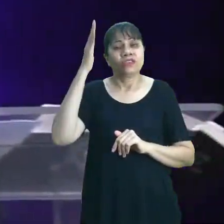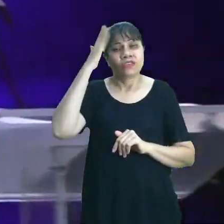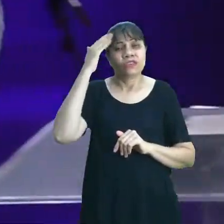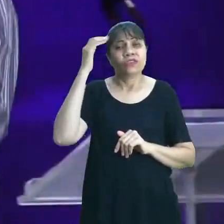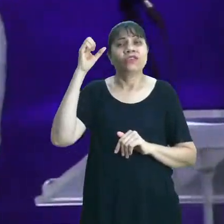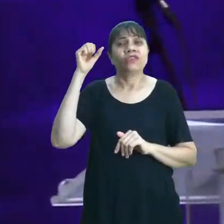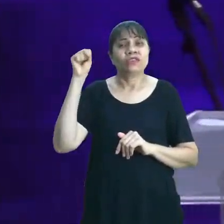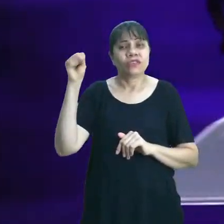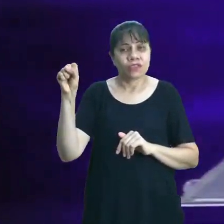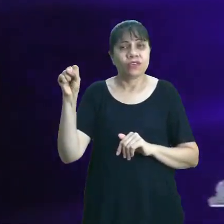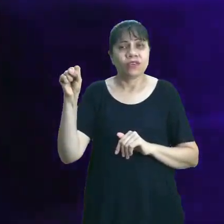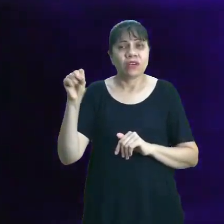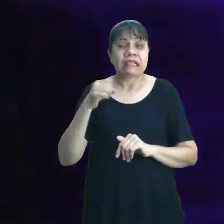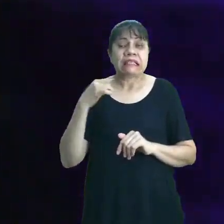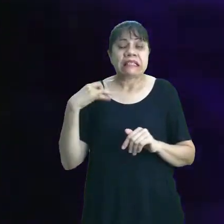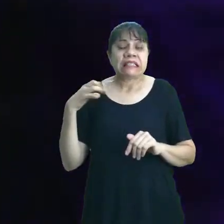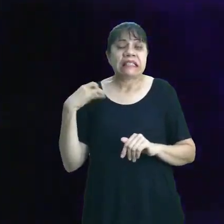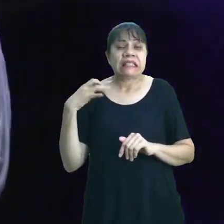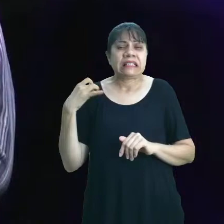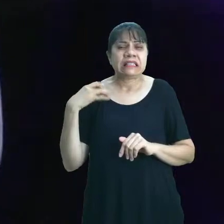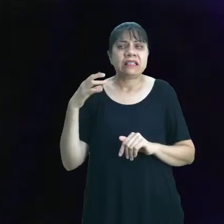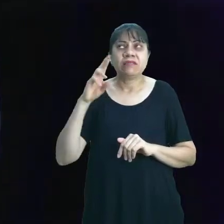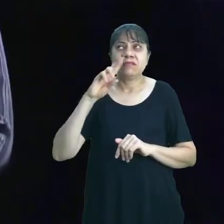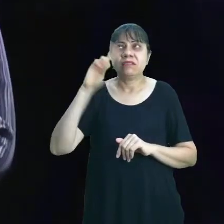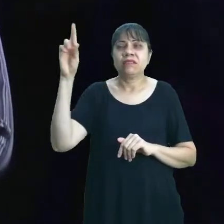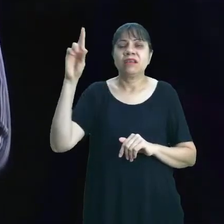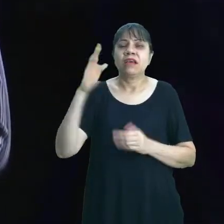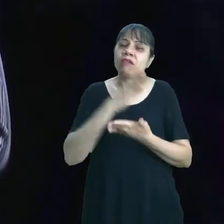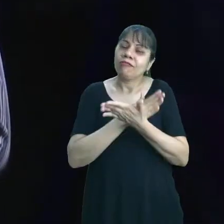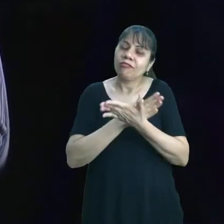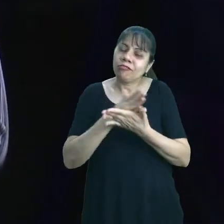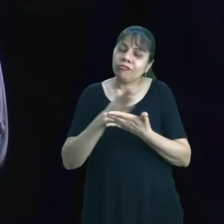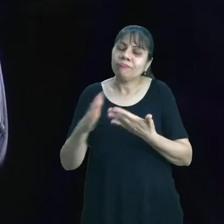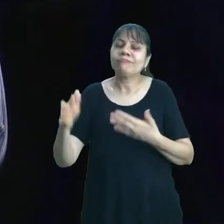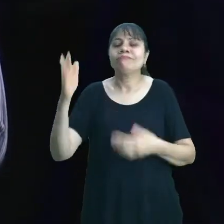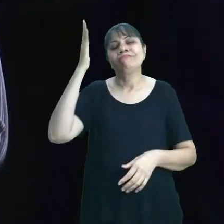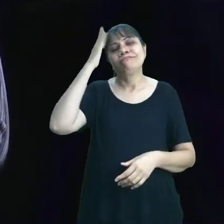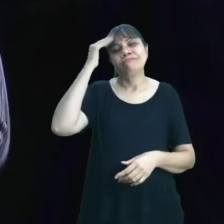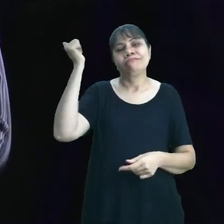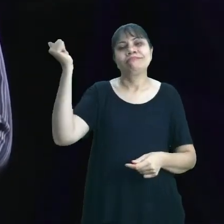temor ao Senhor é o princípio da sabedoria.